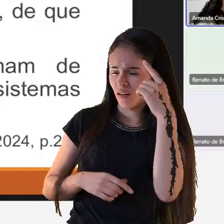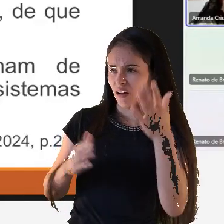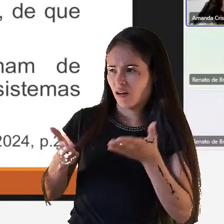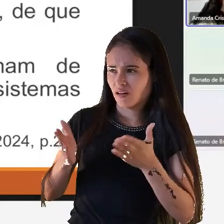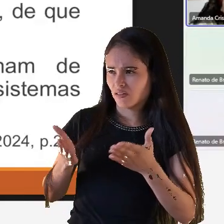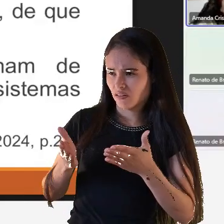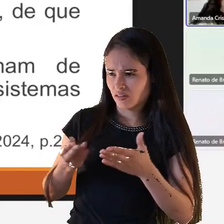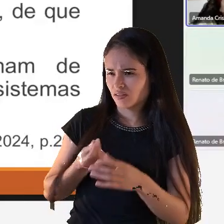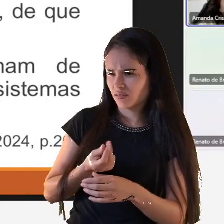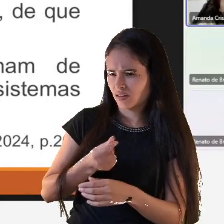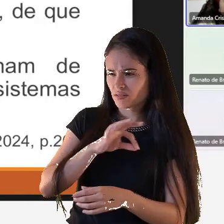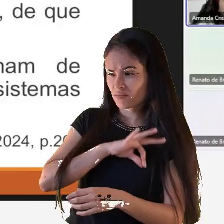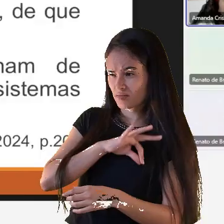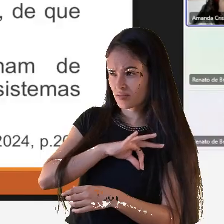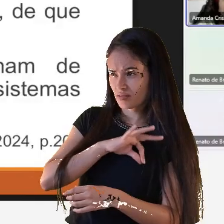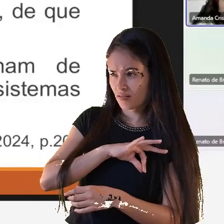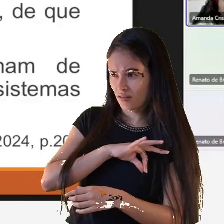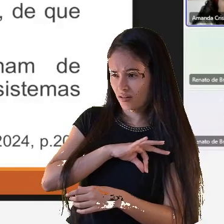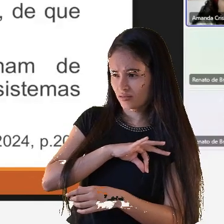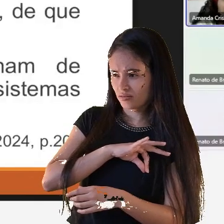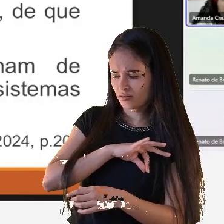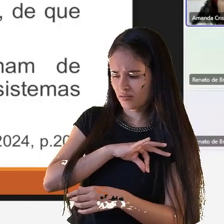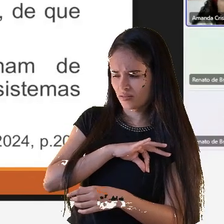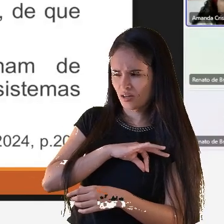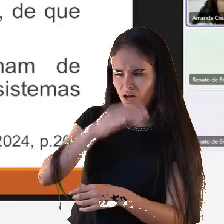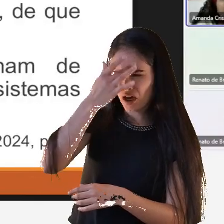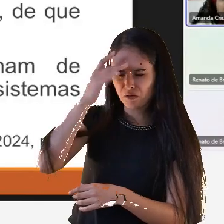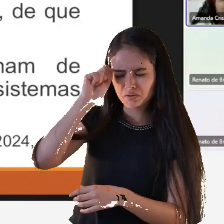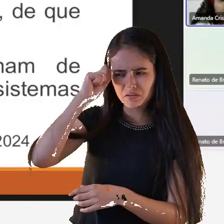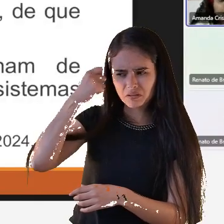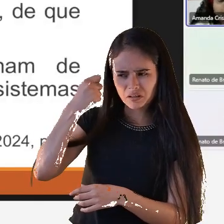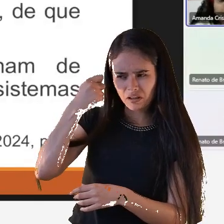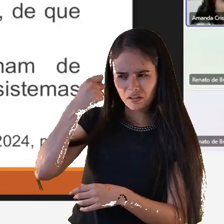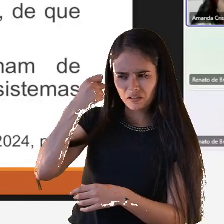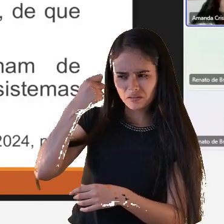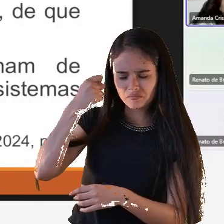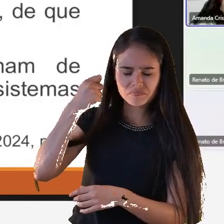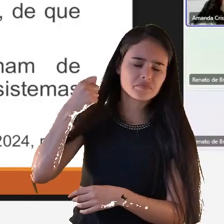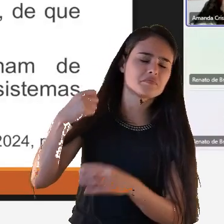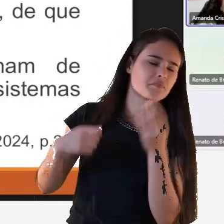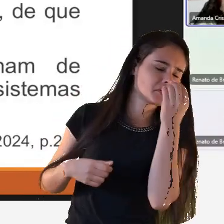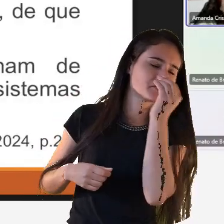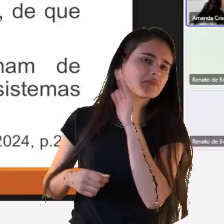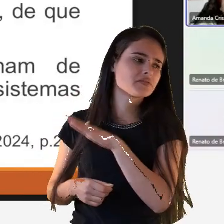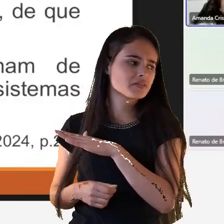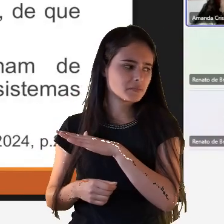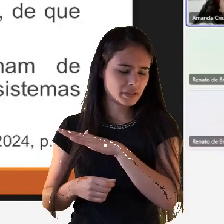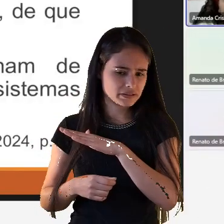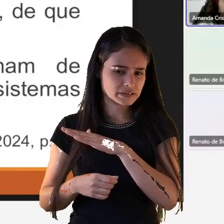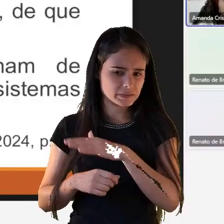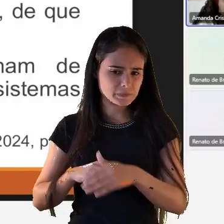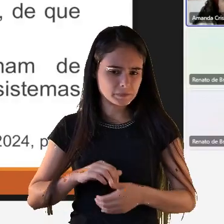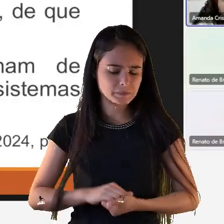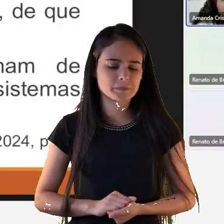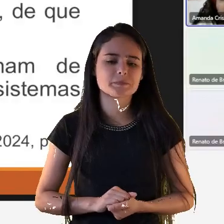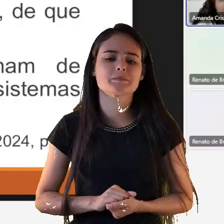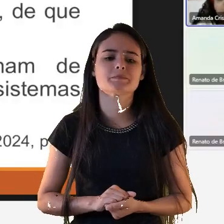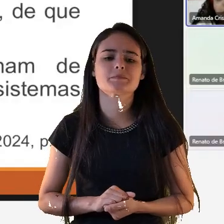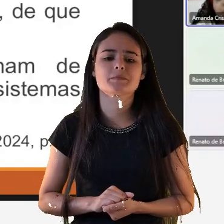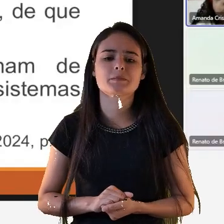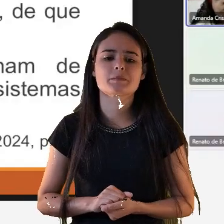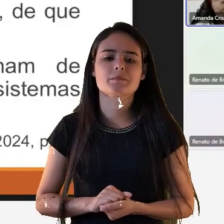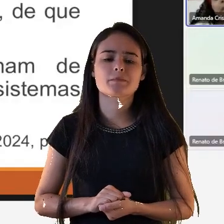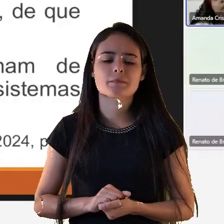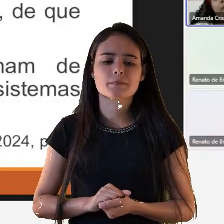Então, um ponto que o Tiago traz é que quando se vai estudar a história social do trabalho no Brasil,